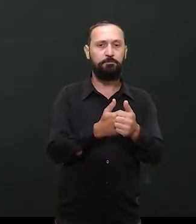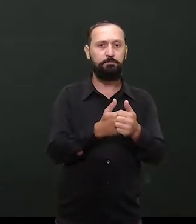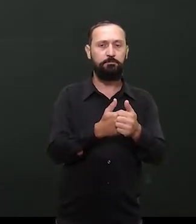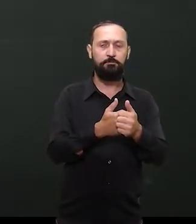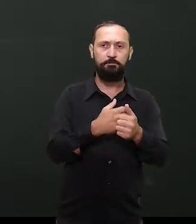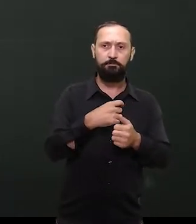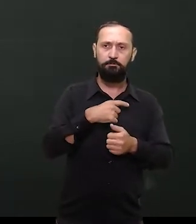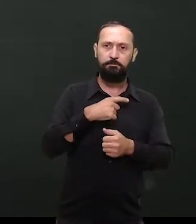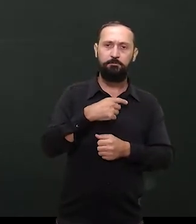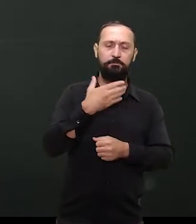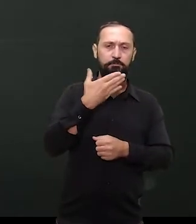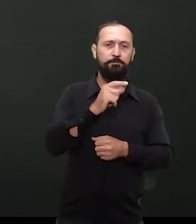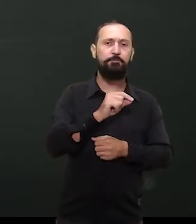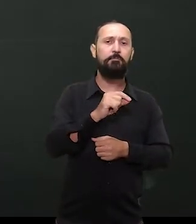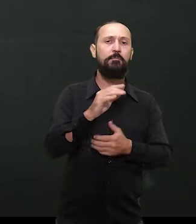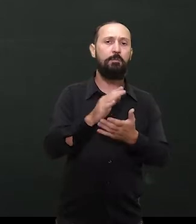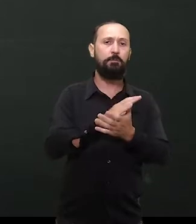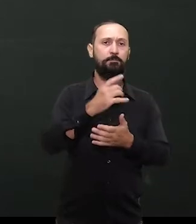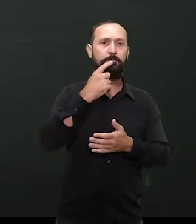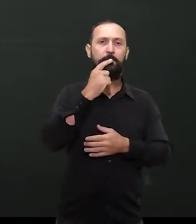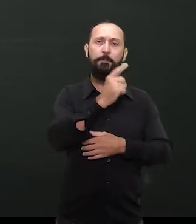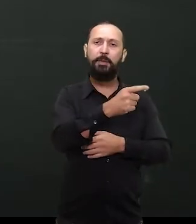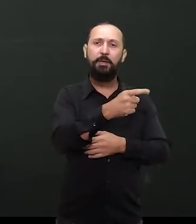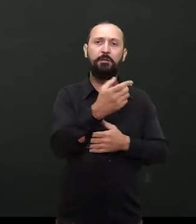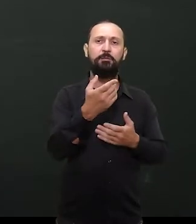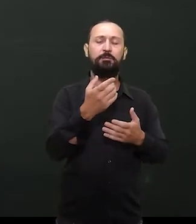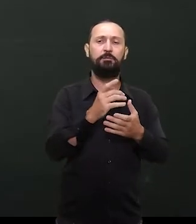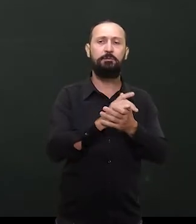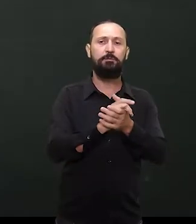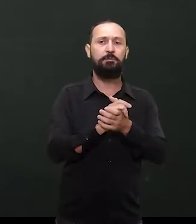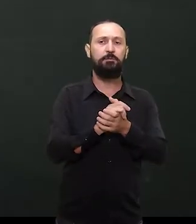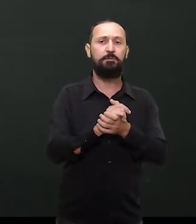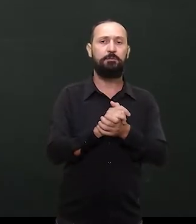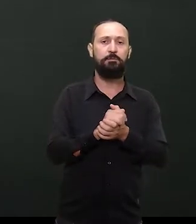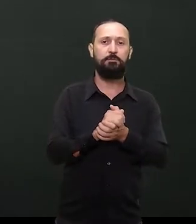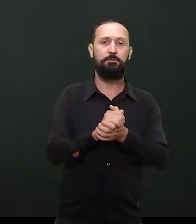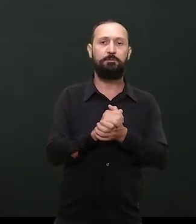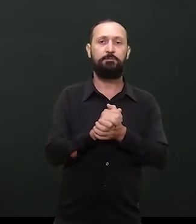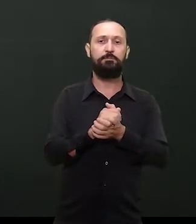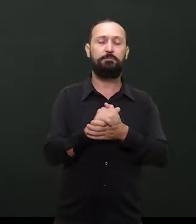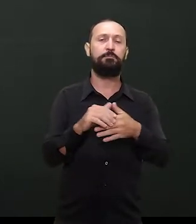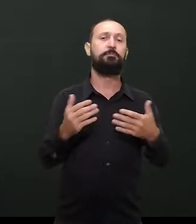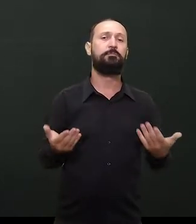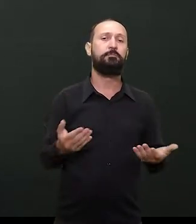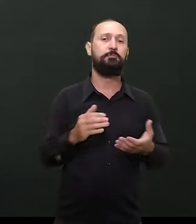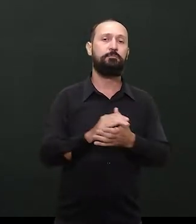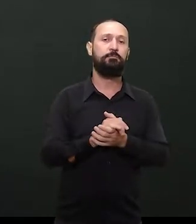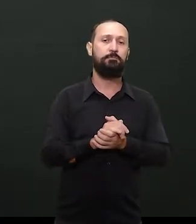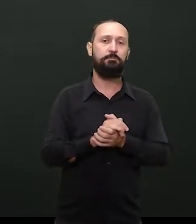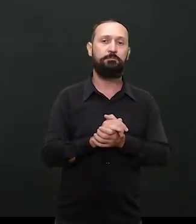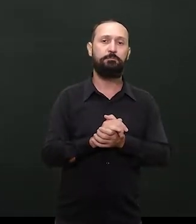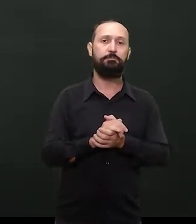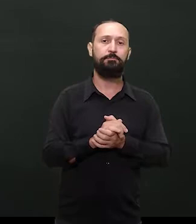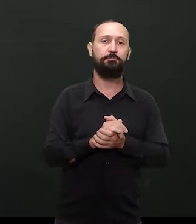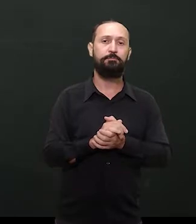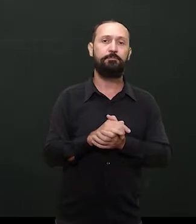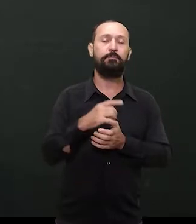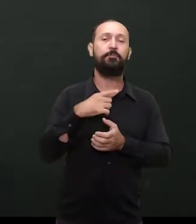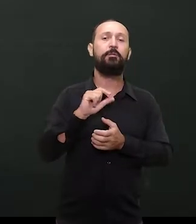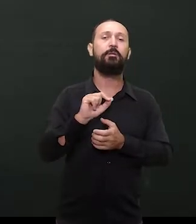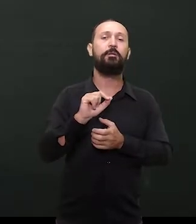muito facilmente também ele acaba cometendo ameaça uma vez de fato enfim são